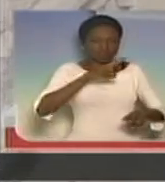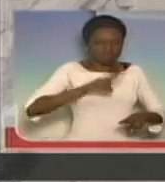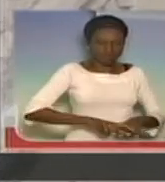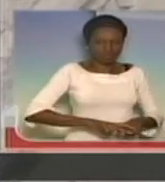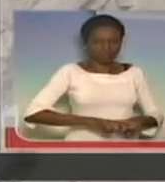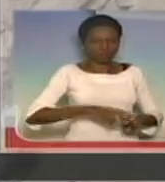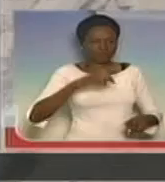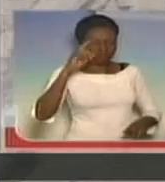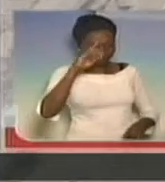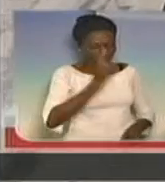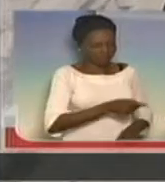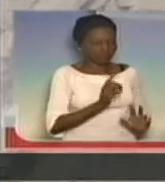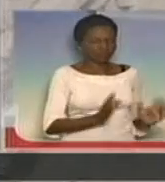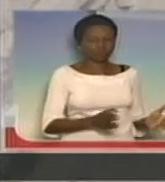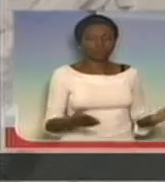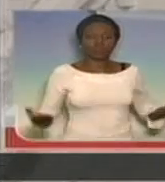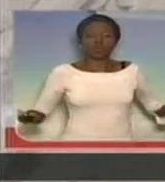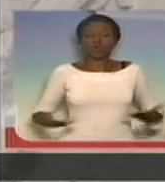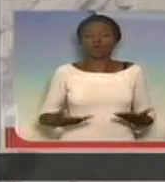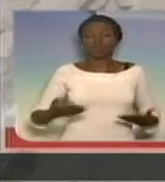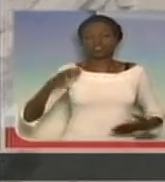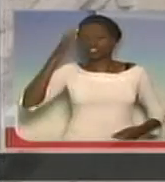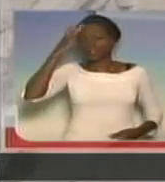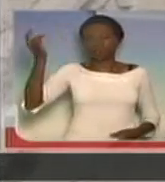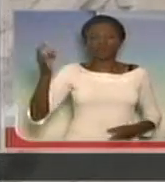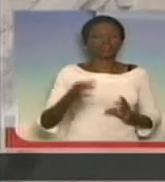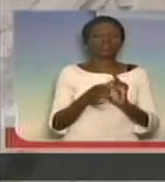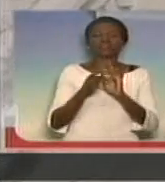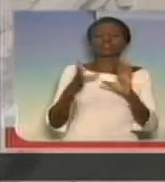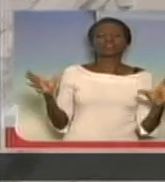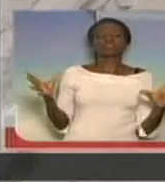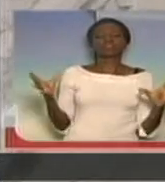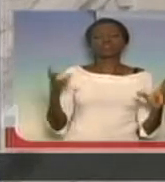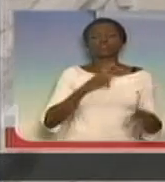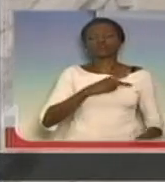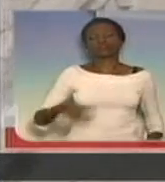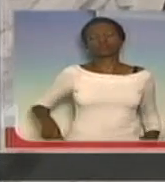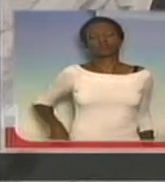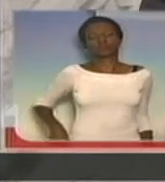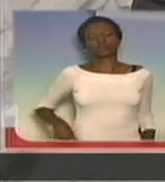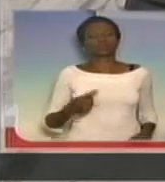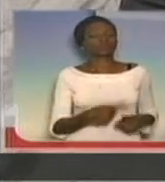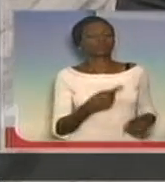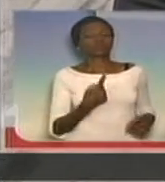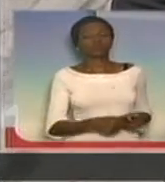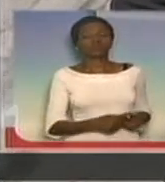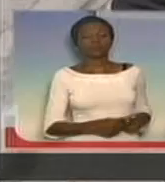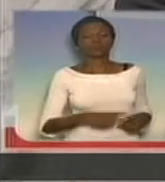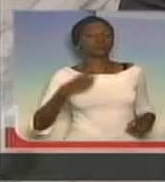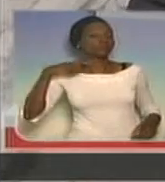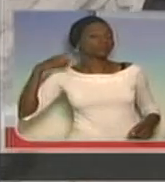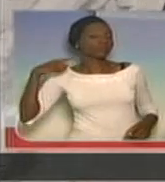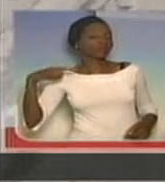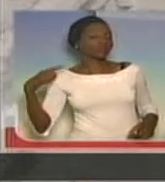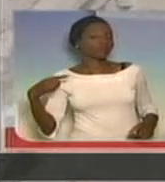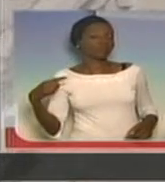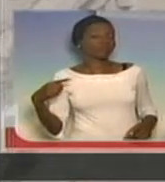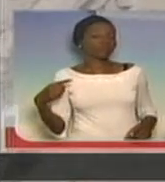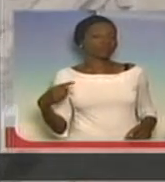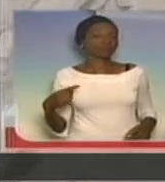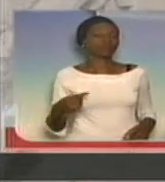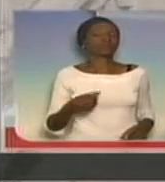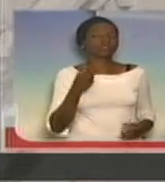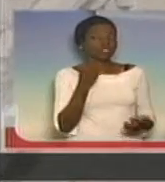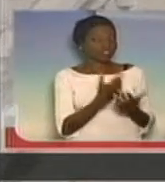condenação, hoje ou mais tarde amanhã será colocado em liberdade, senhor presidente. Porque o advogado, aliás, advogados muito